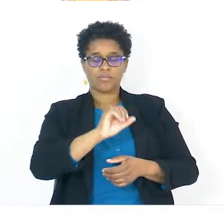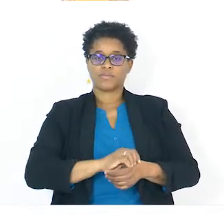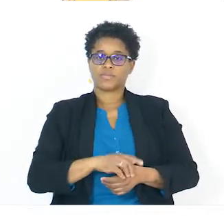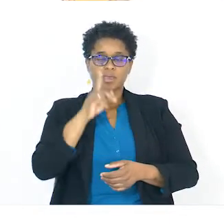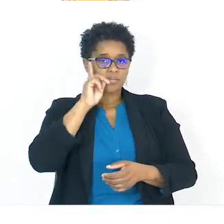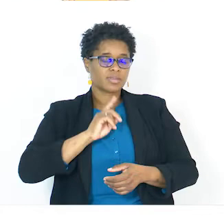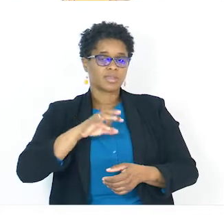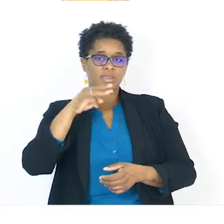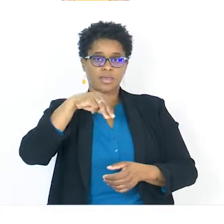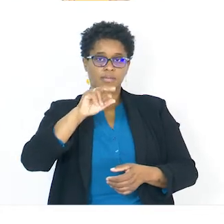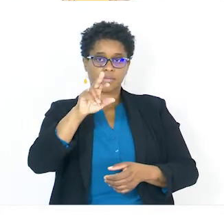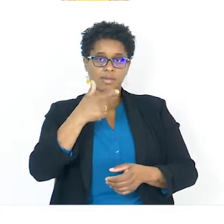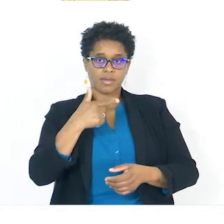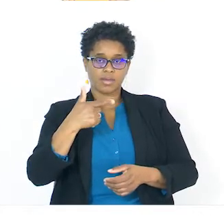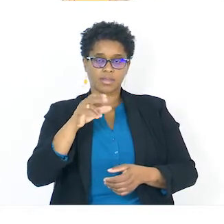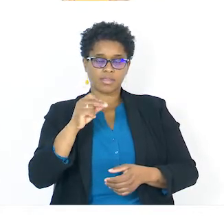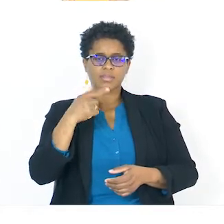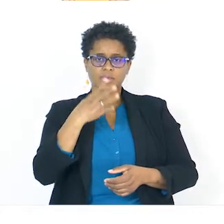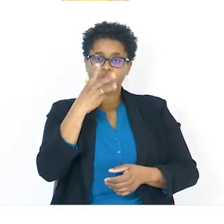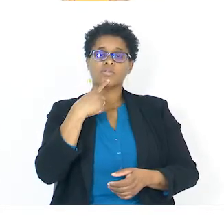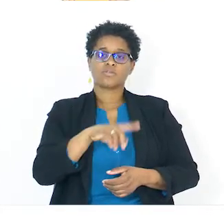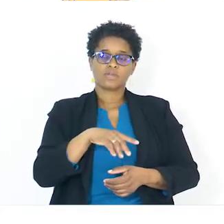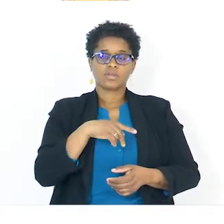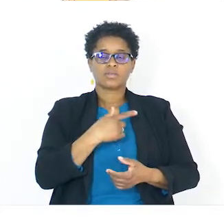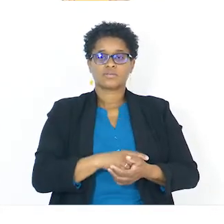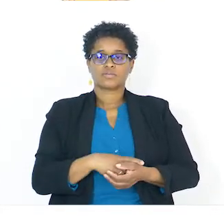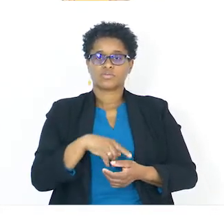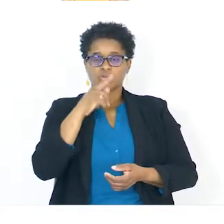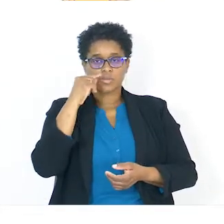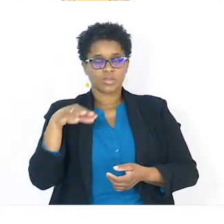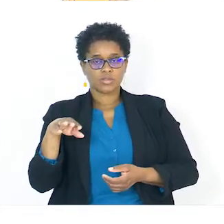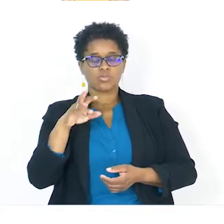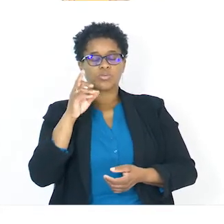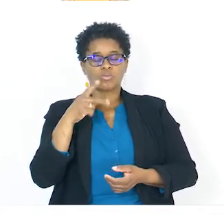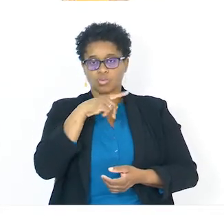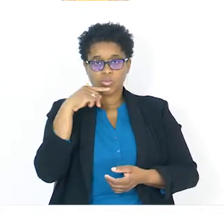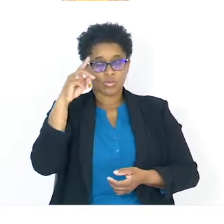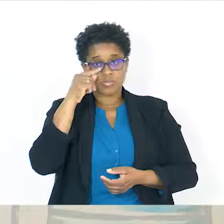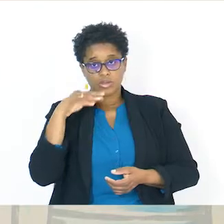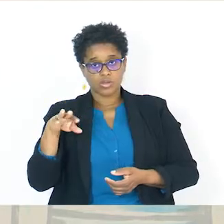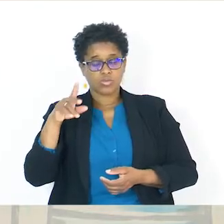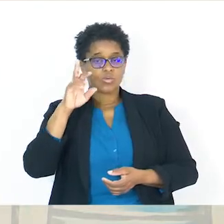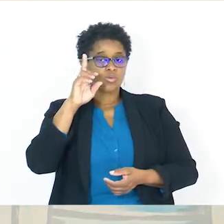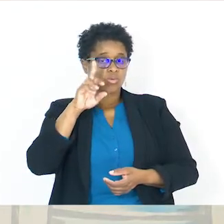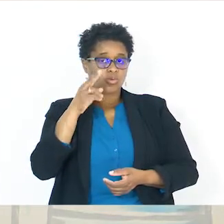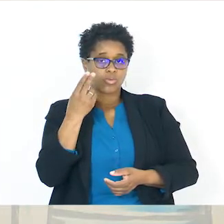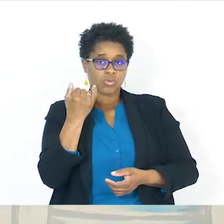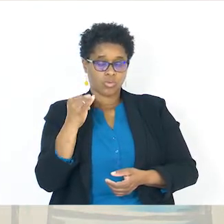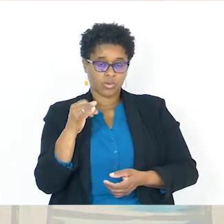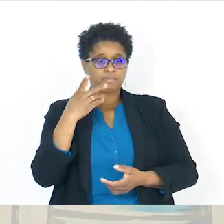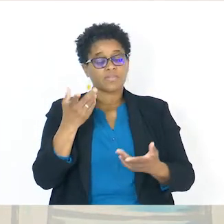menina Marta tem quádruplo do bolo do menino Rui. Significa o quê? Ela